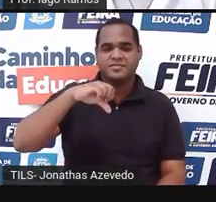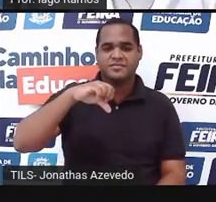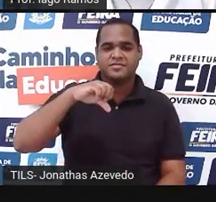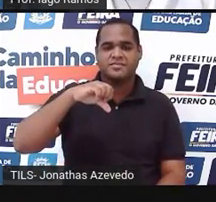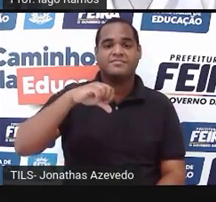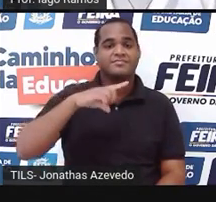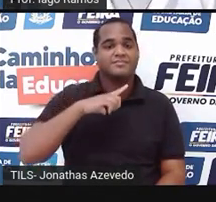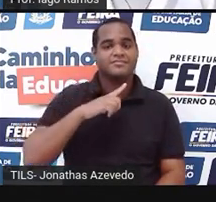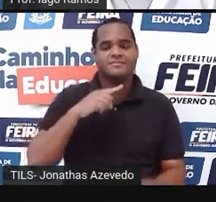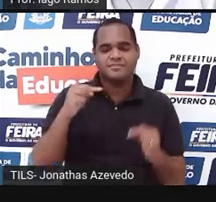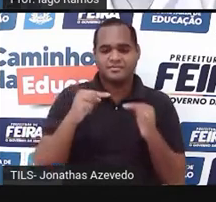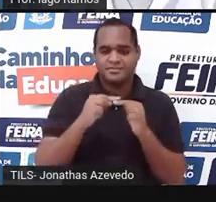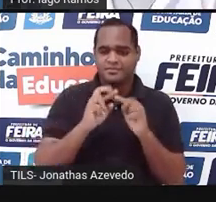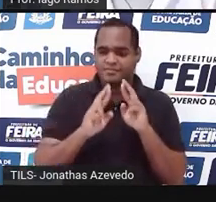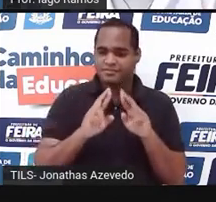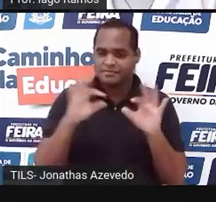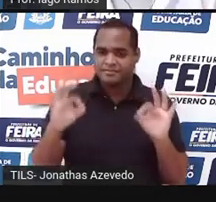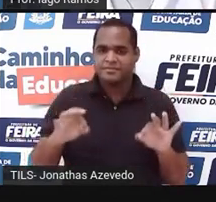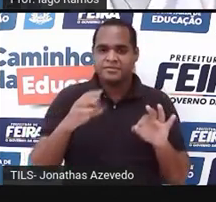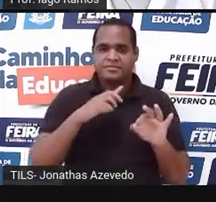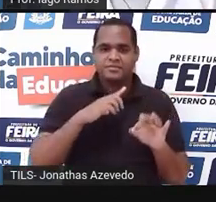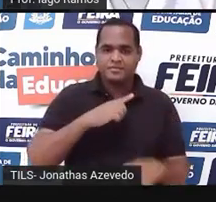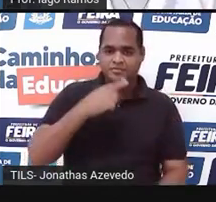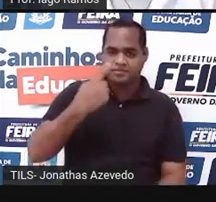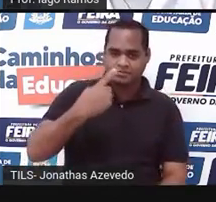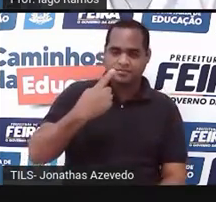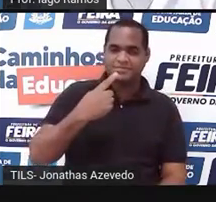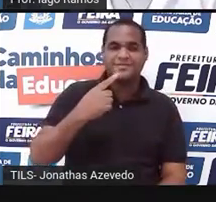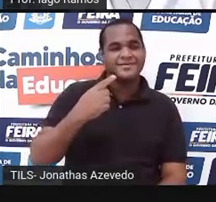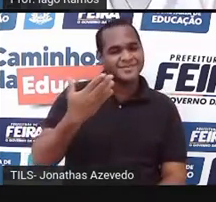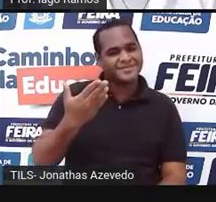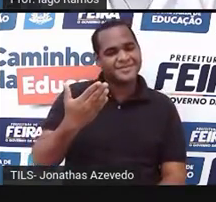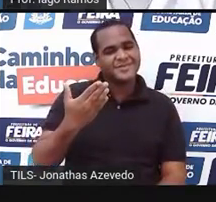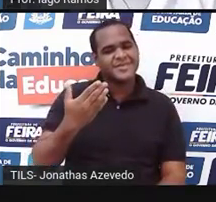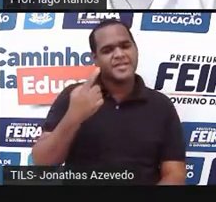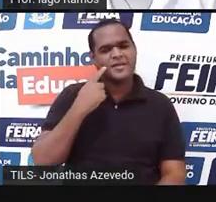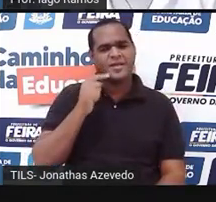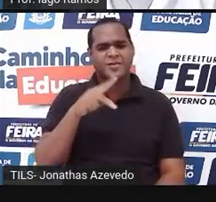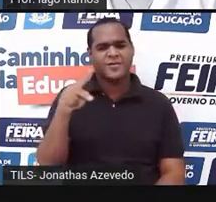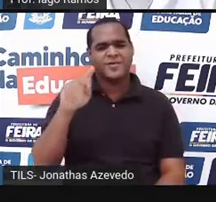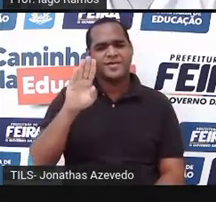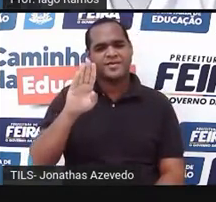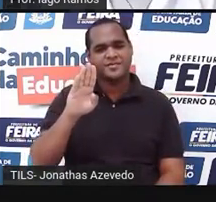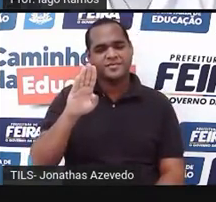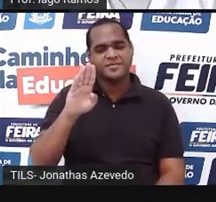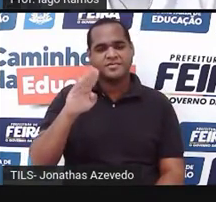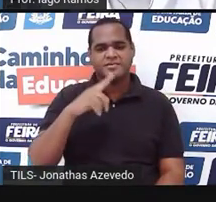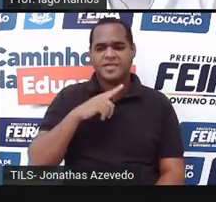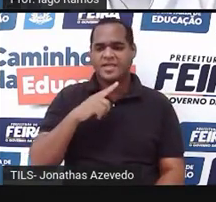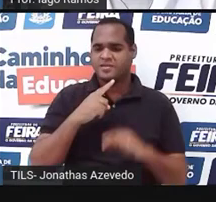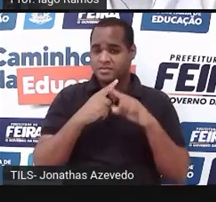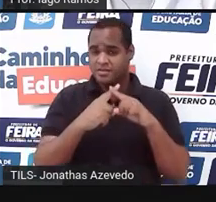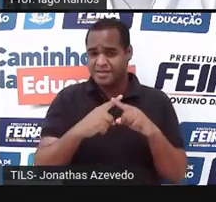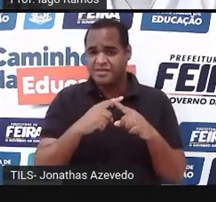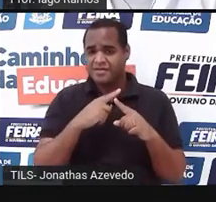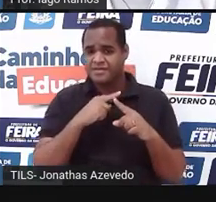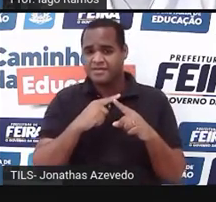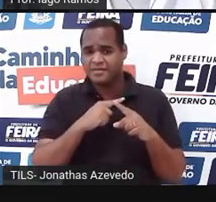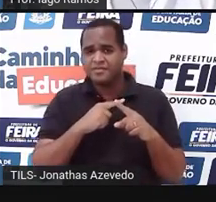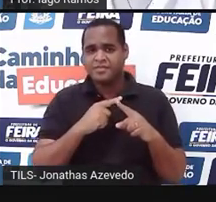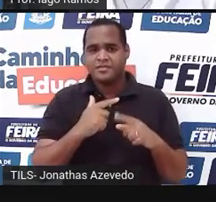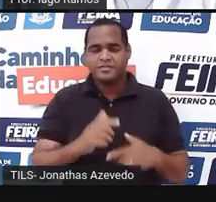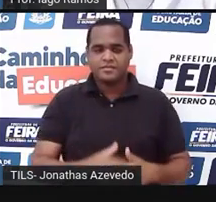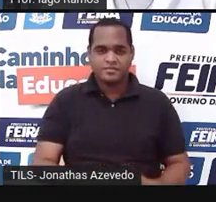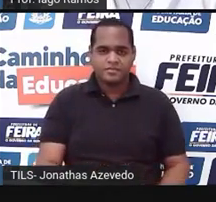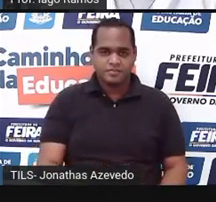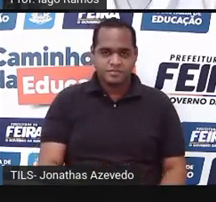é uma equação do 1º grau é você pode ter ficado assim professor não é a letra b não que tem um X bom